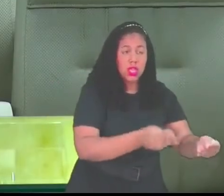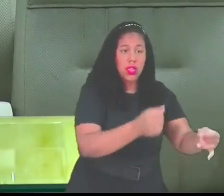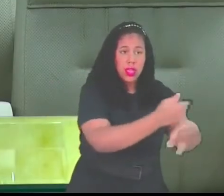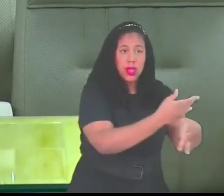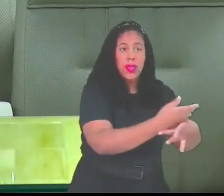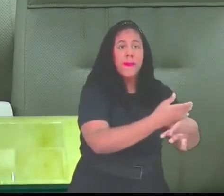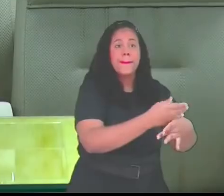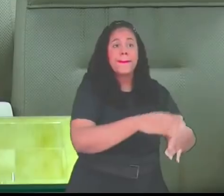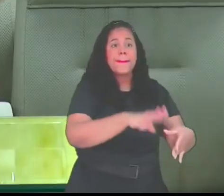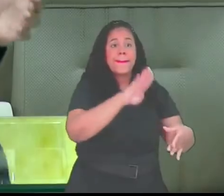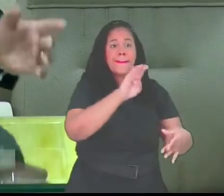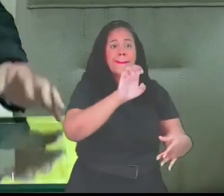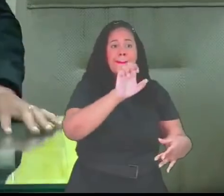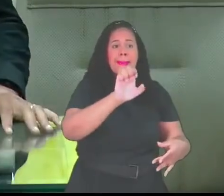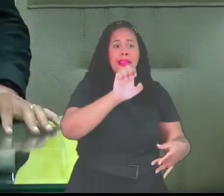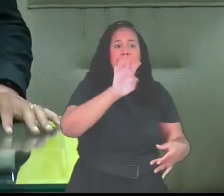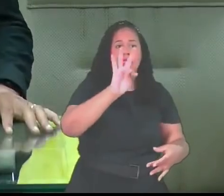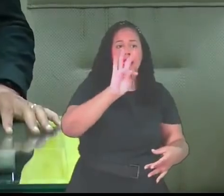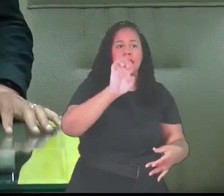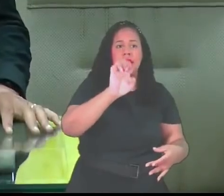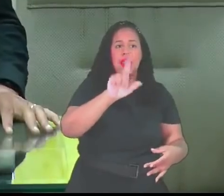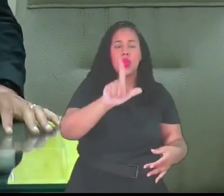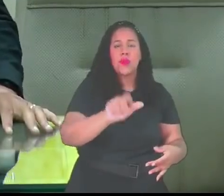colocou em Dan.